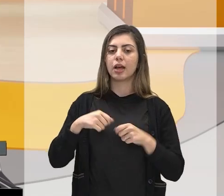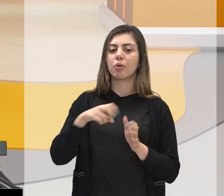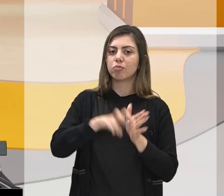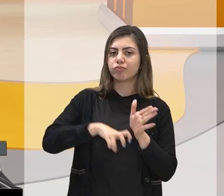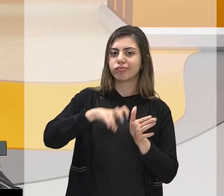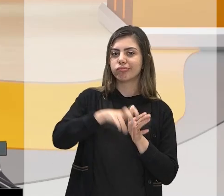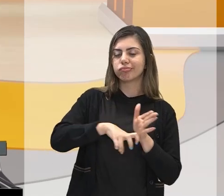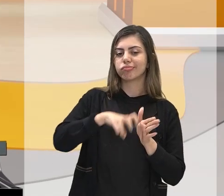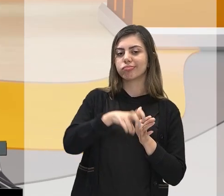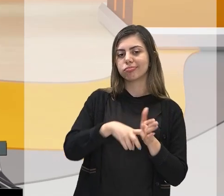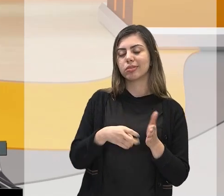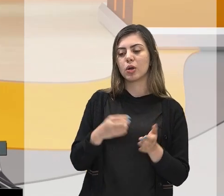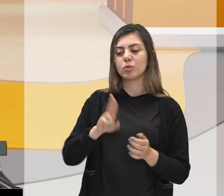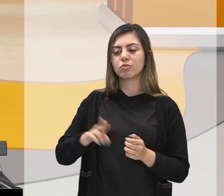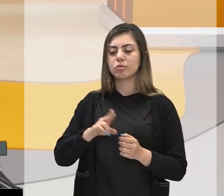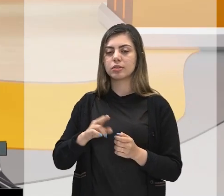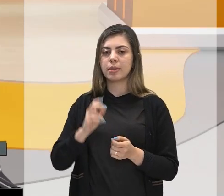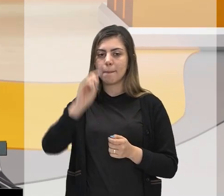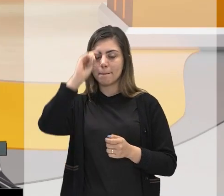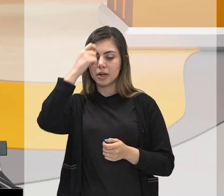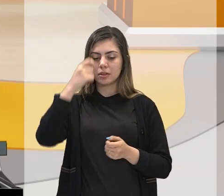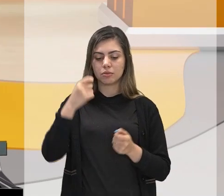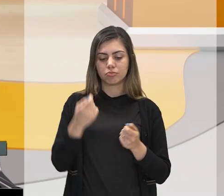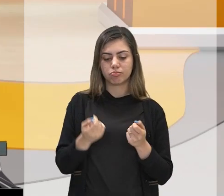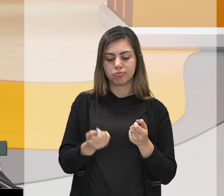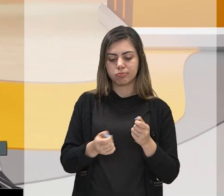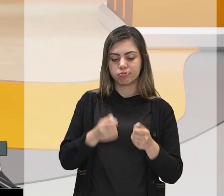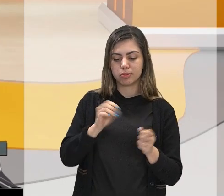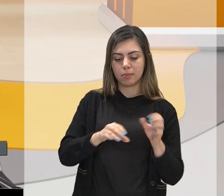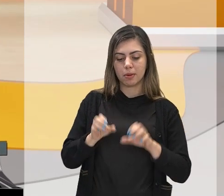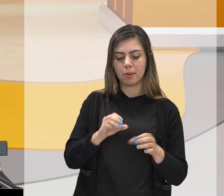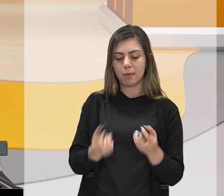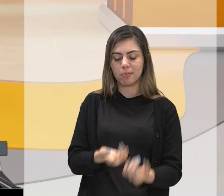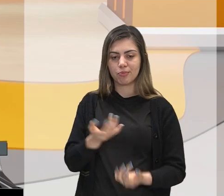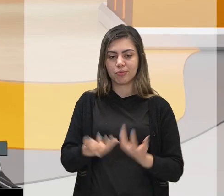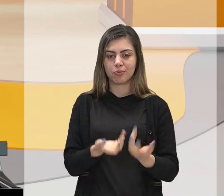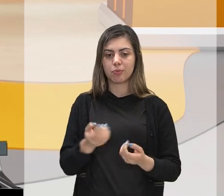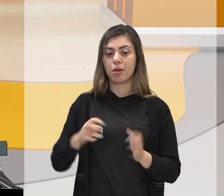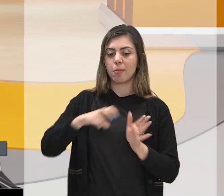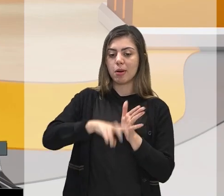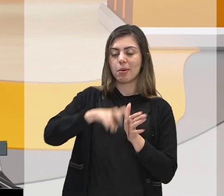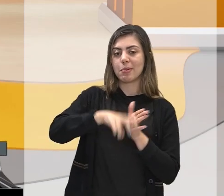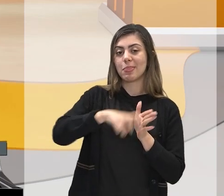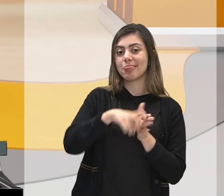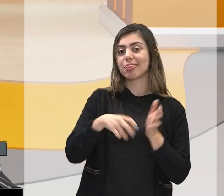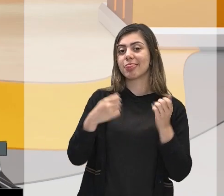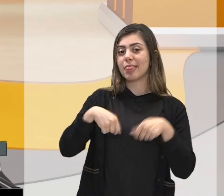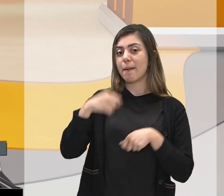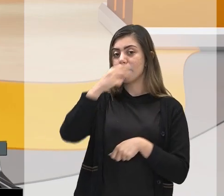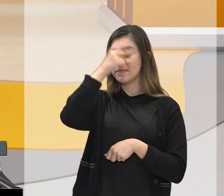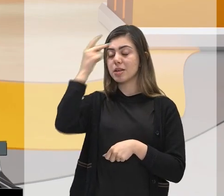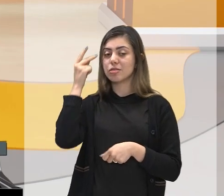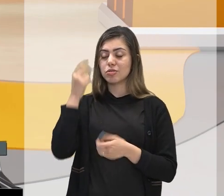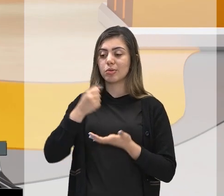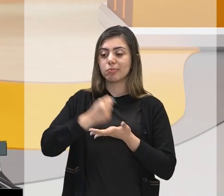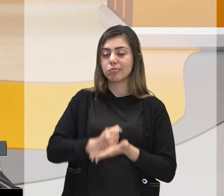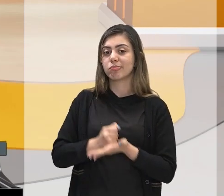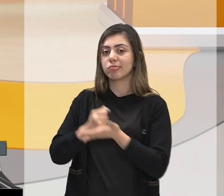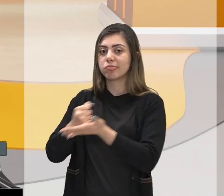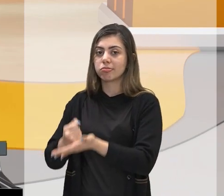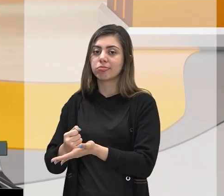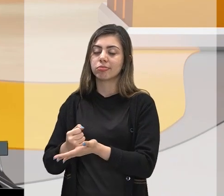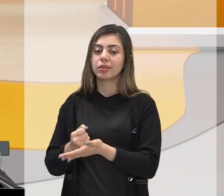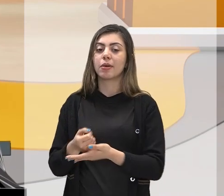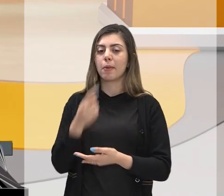vapor para também transportar pessoas e mercadorias. Aqui, ó, bem aqui, ó, tá vendo aqui nesse vagão aqui o carvão que